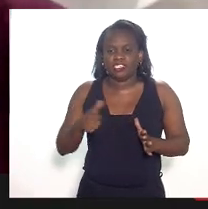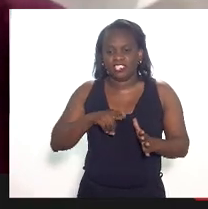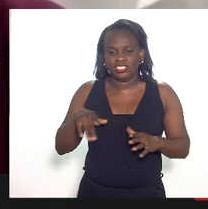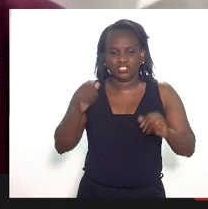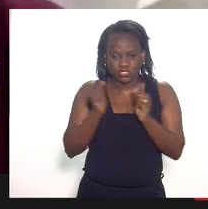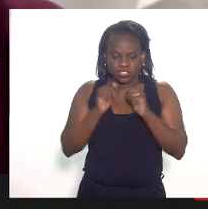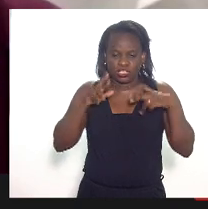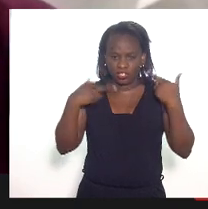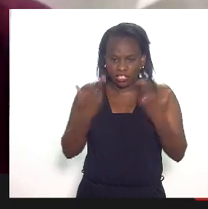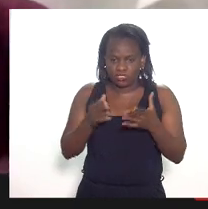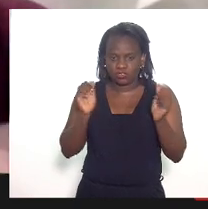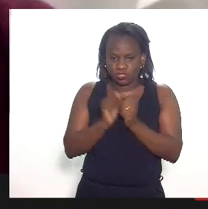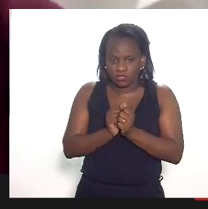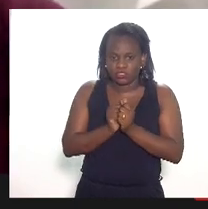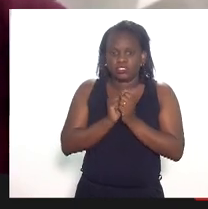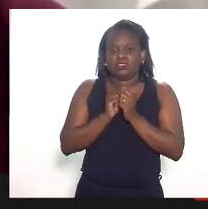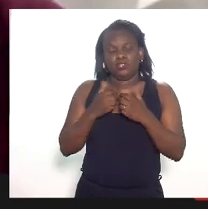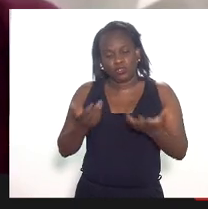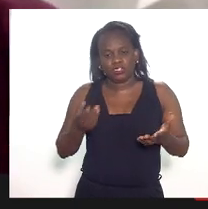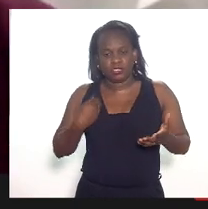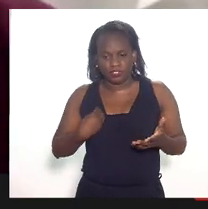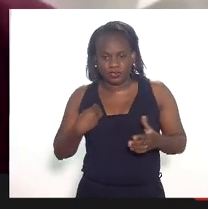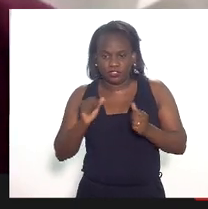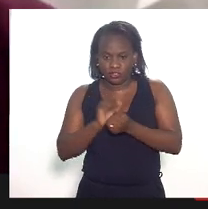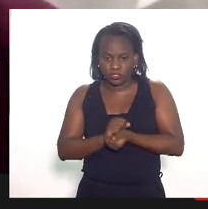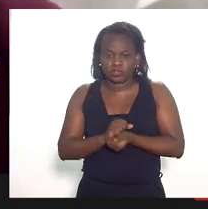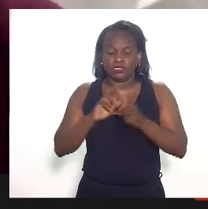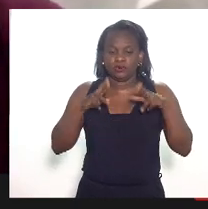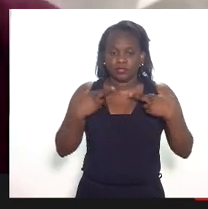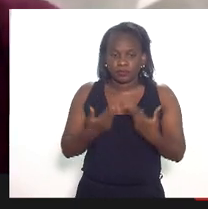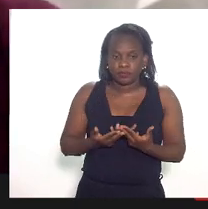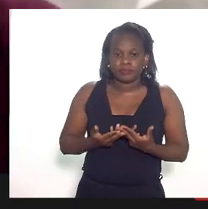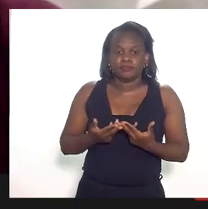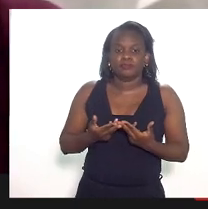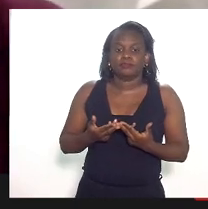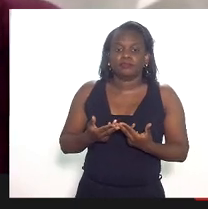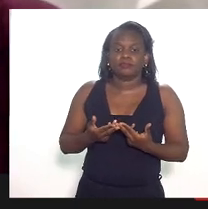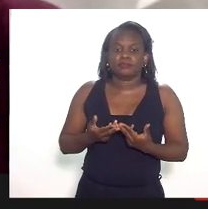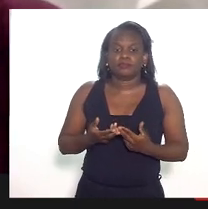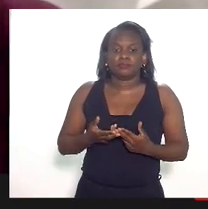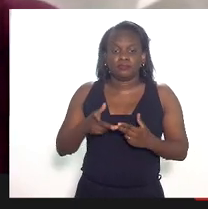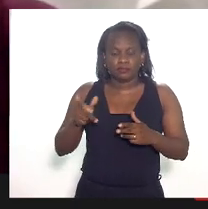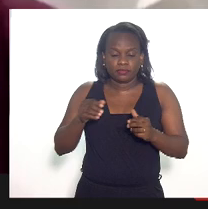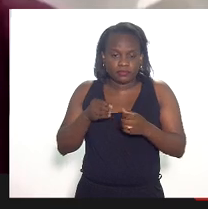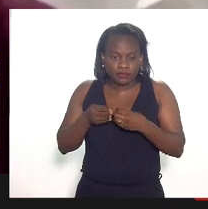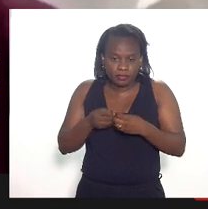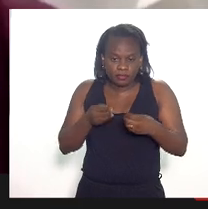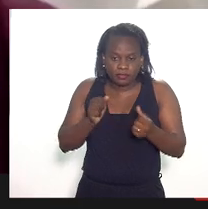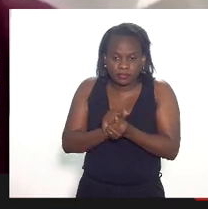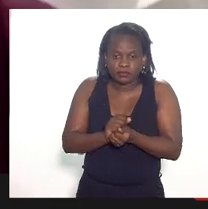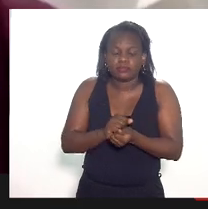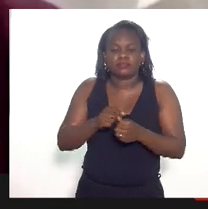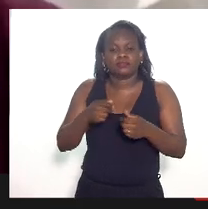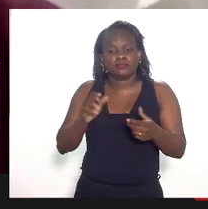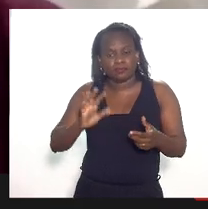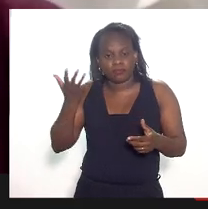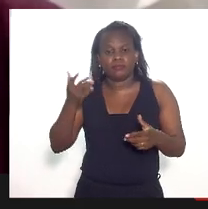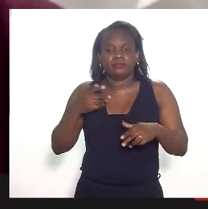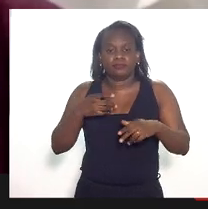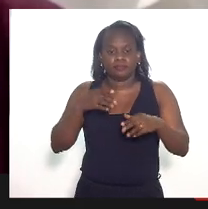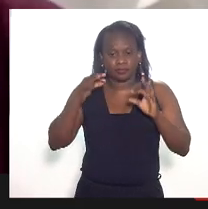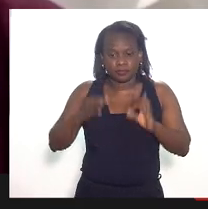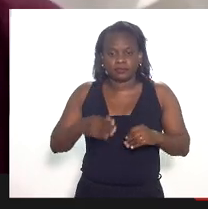uma audiência junto, que estamos juntos numa audiência. Essa aproximação surgiu exatamente quando